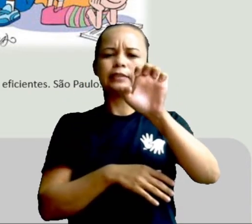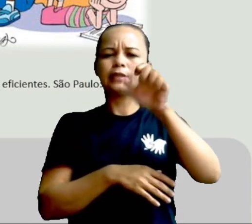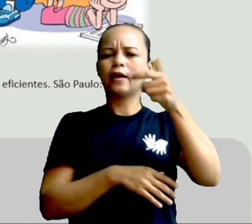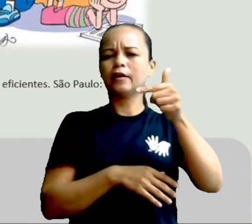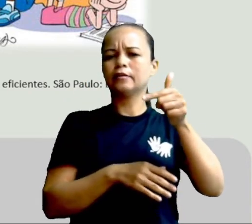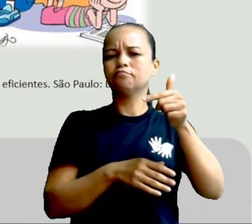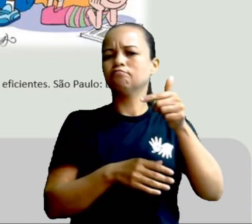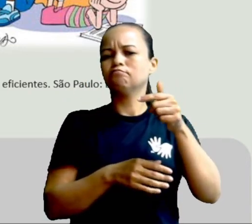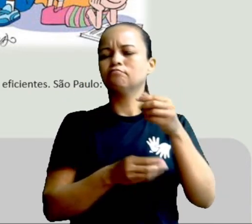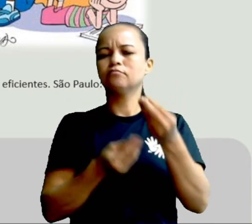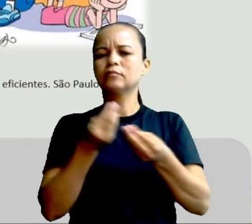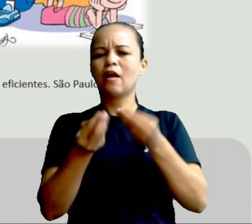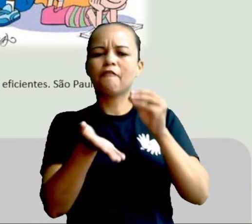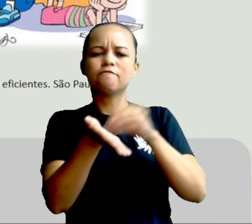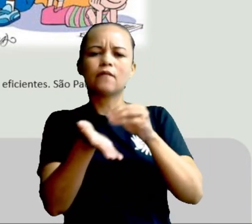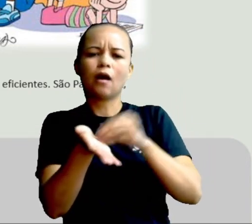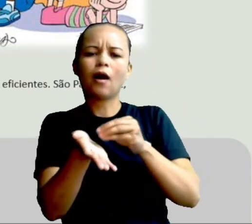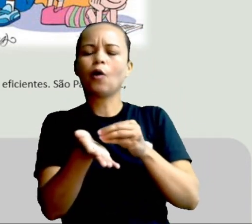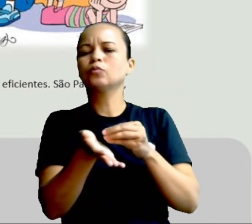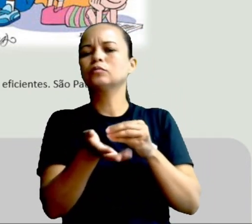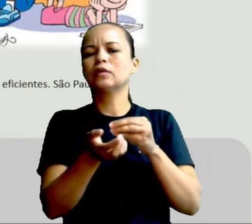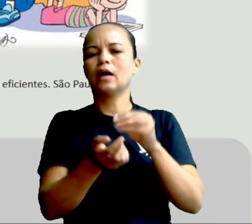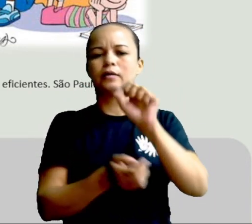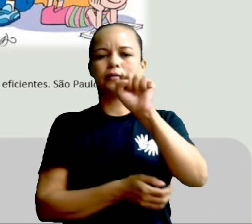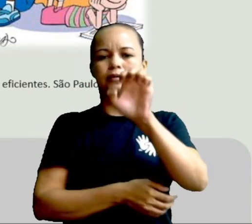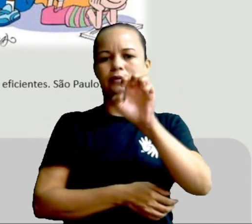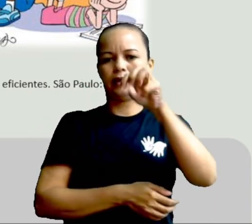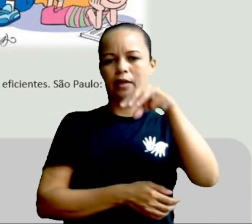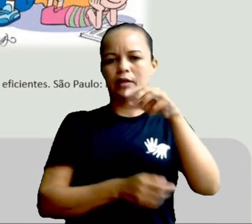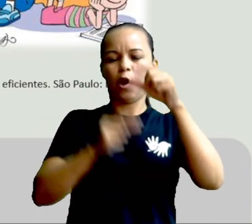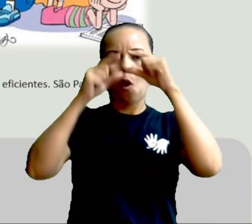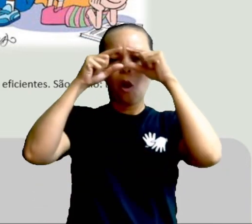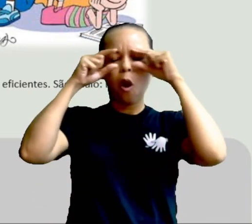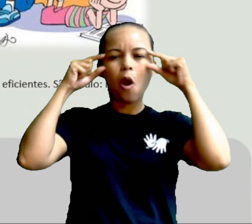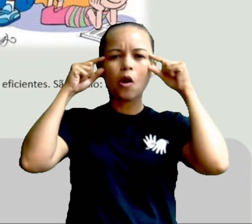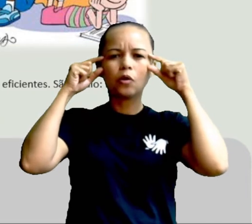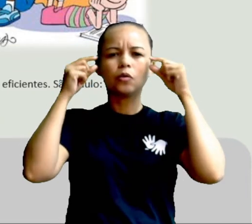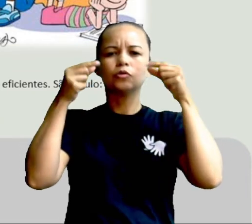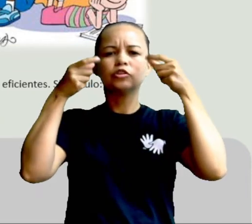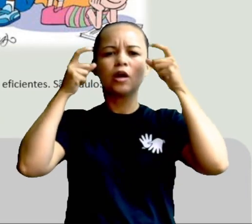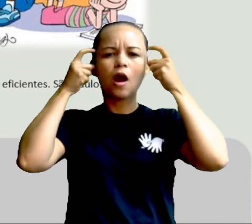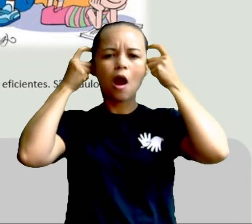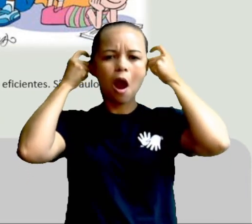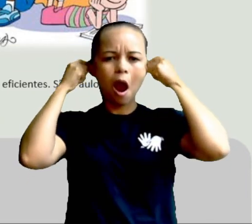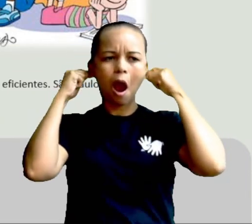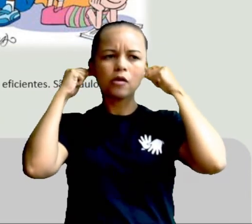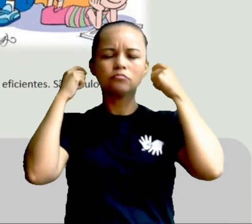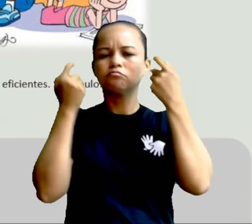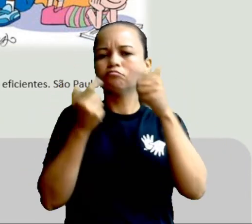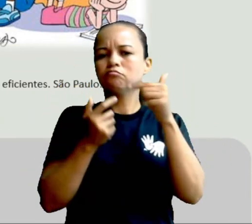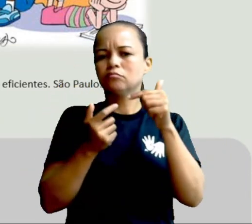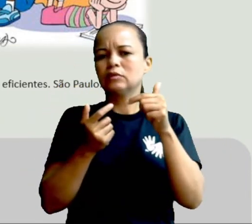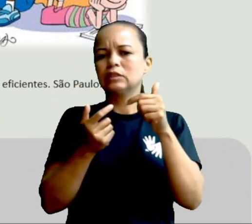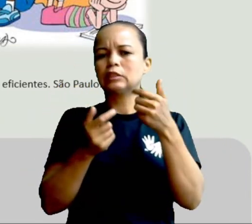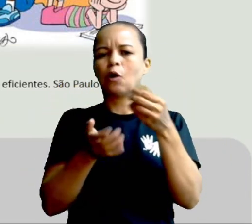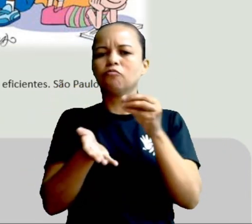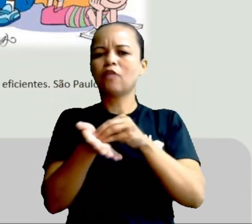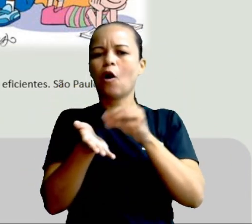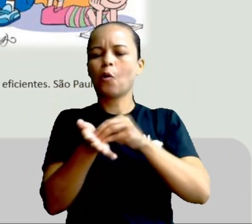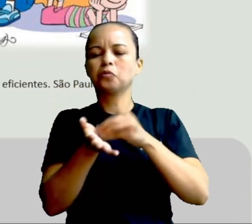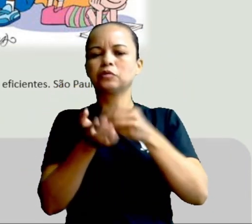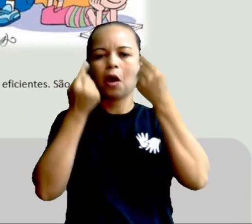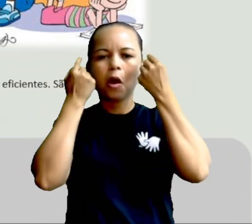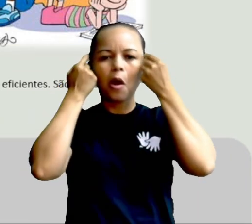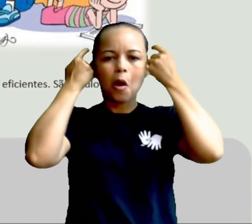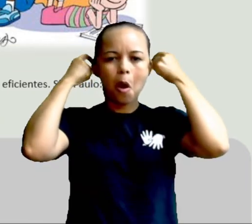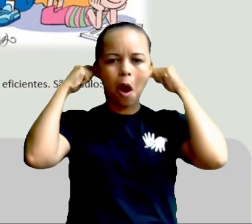sem indica ausência, falta. Quando eu digo óculos sem aro, esse sem está indicando ausência,